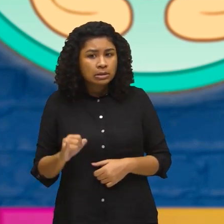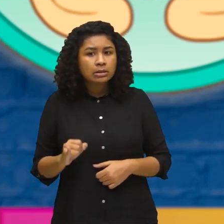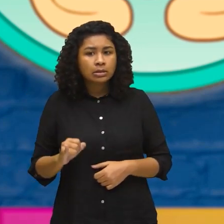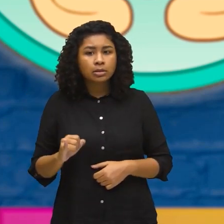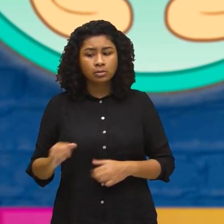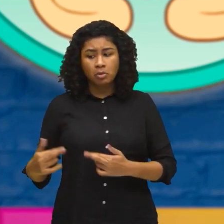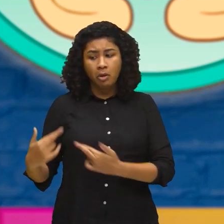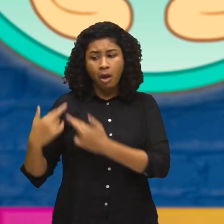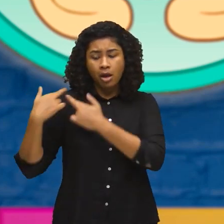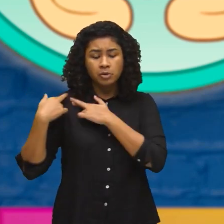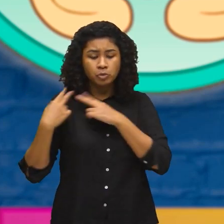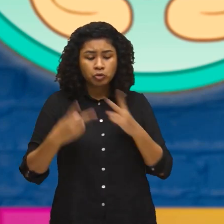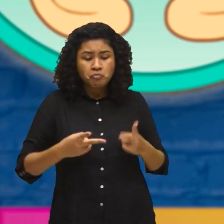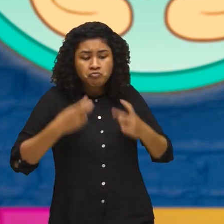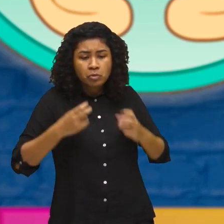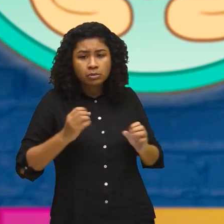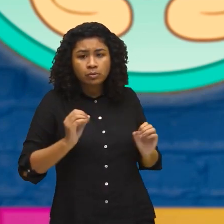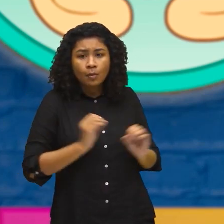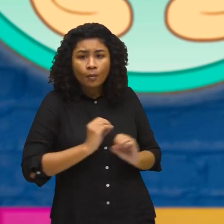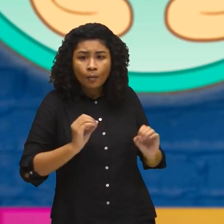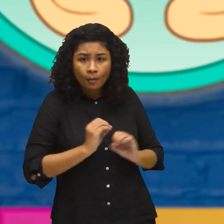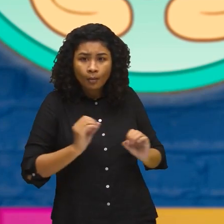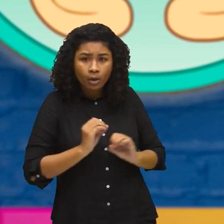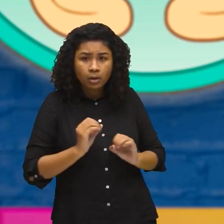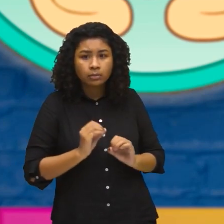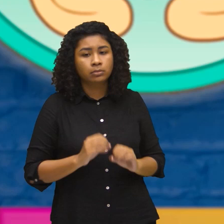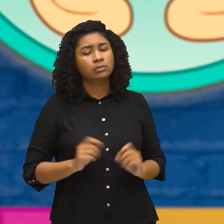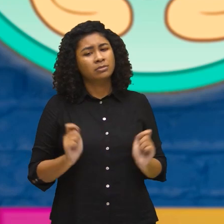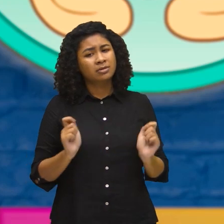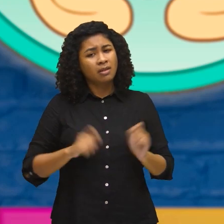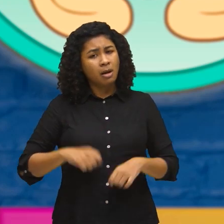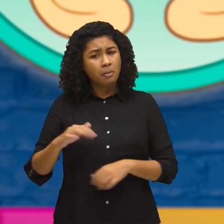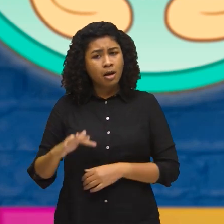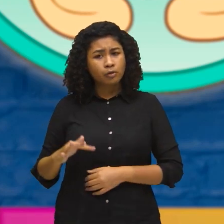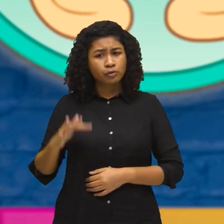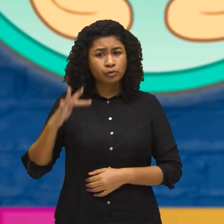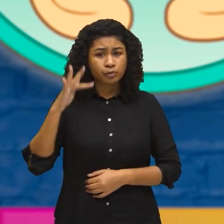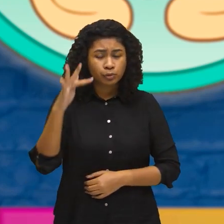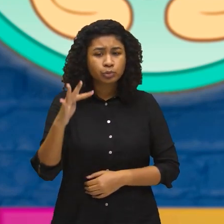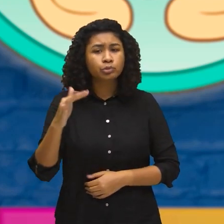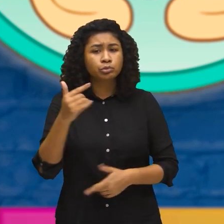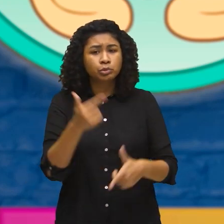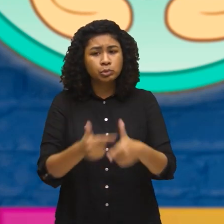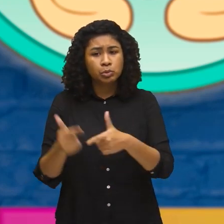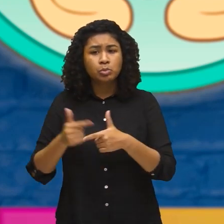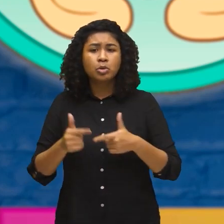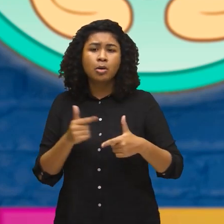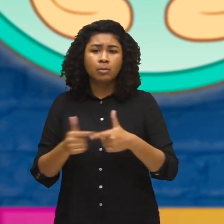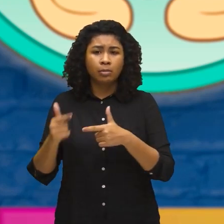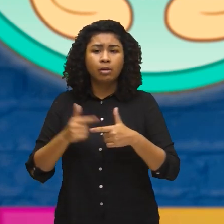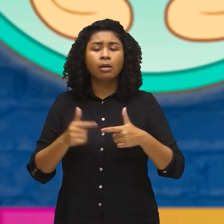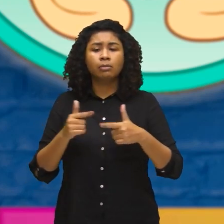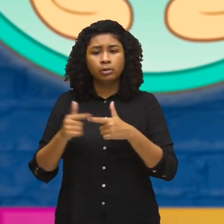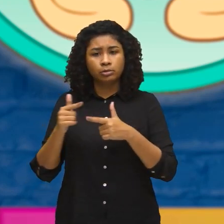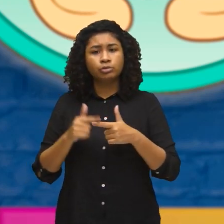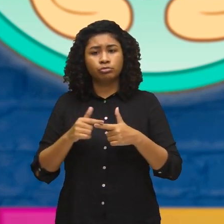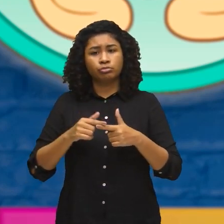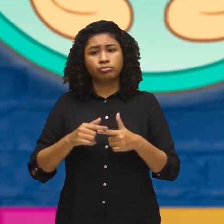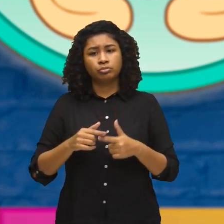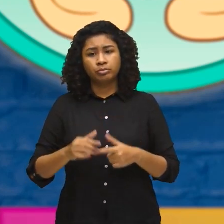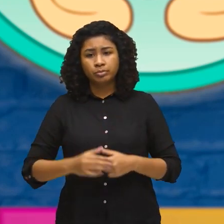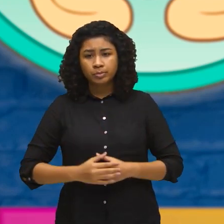tratado, isso pode gerar atos, né, delinquentes. A gente precisa ter esse cuidado, tá